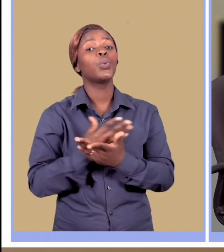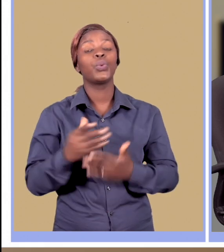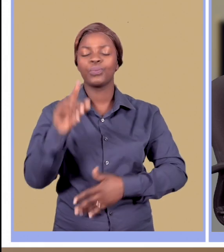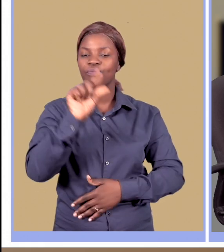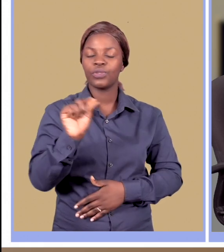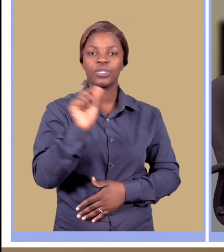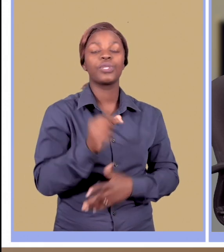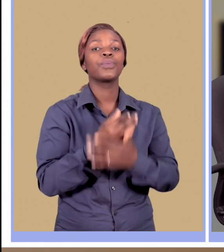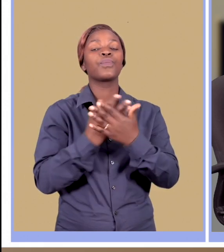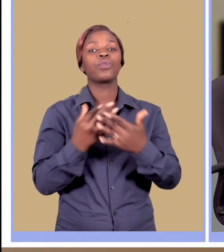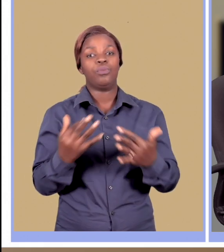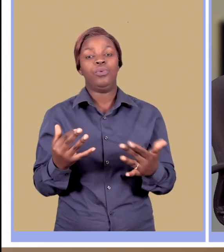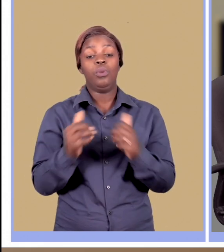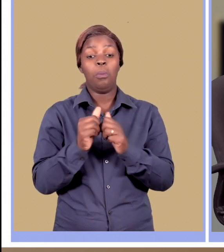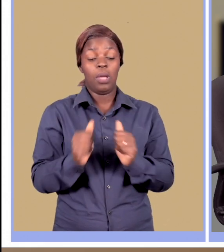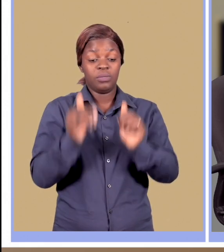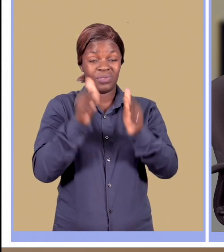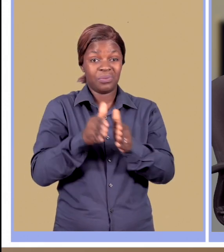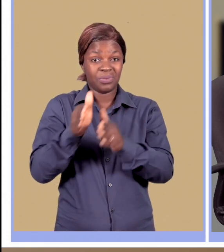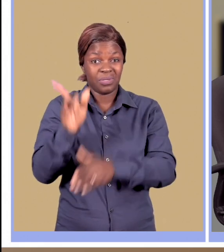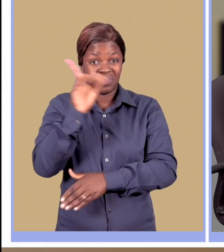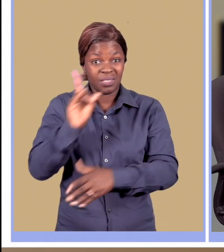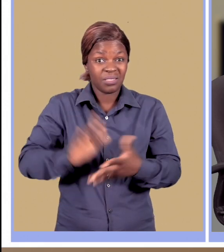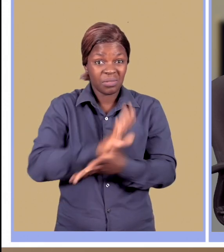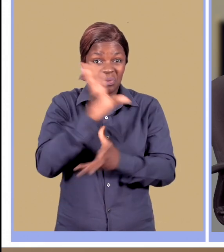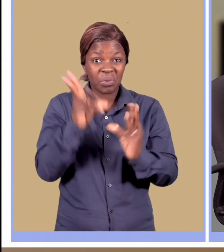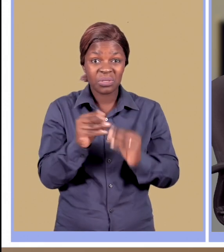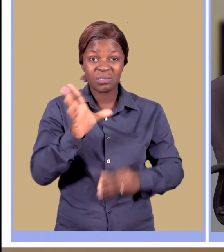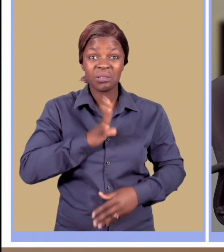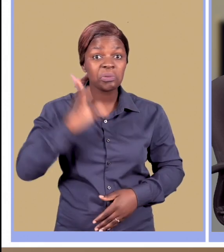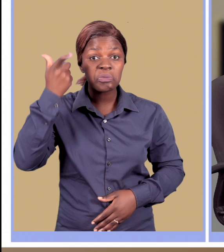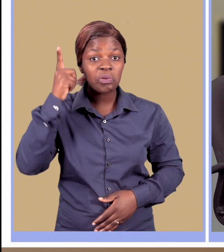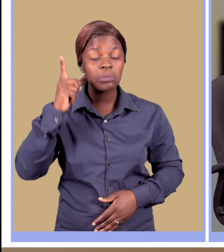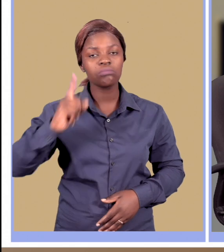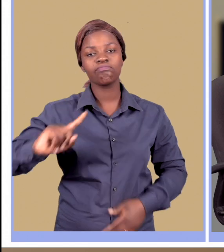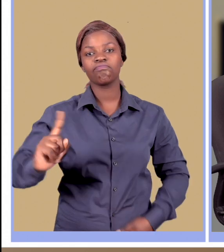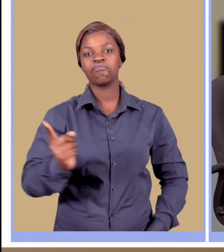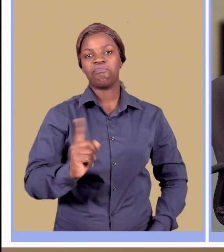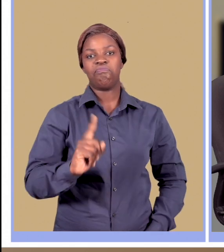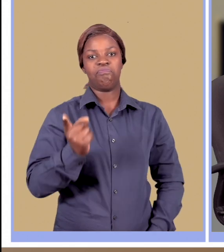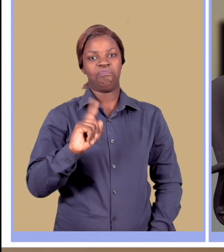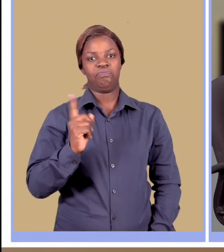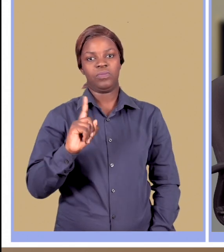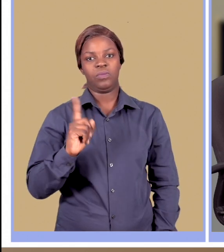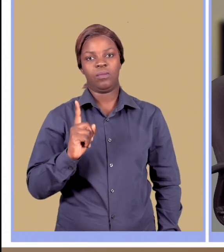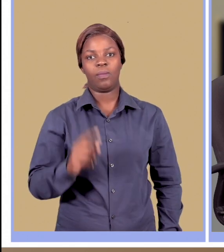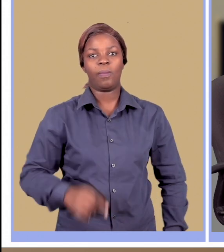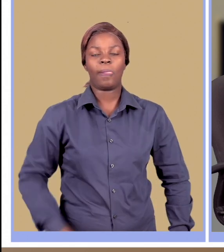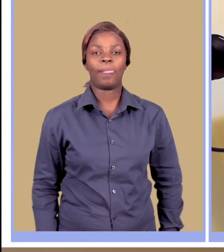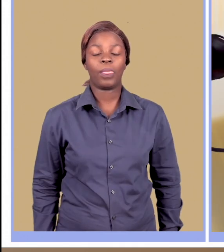muitos distritos. Nem todas as pessoas com deficiência têm acesso a um telefone